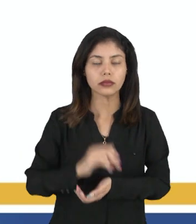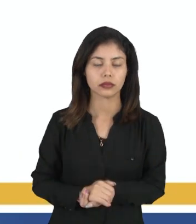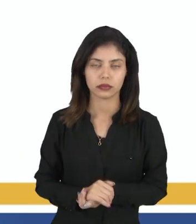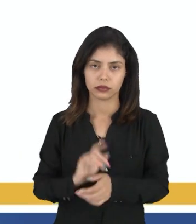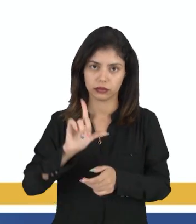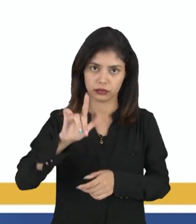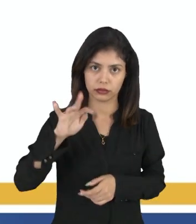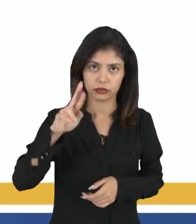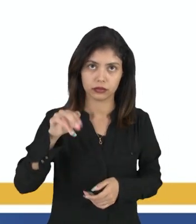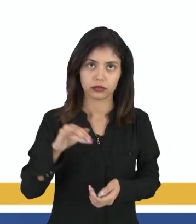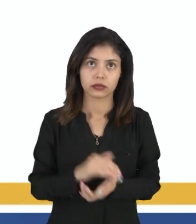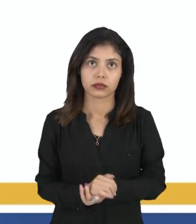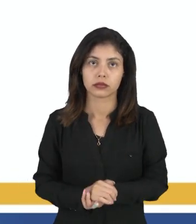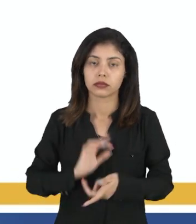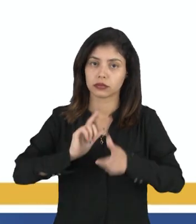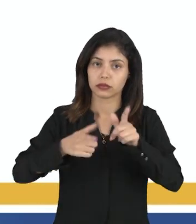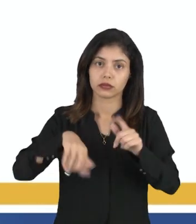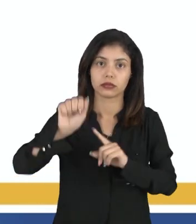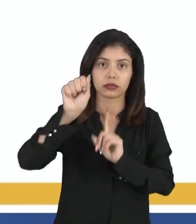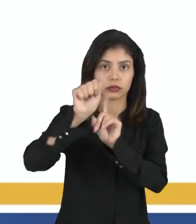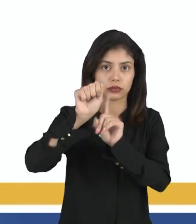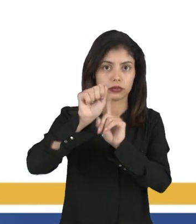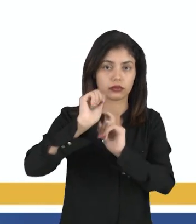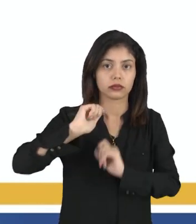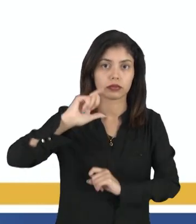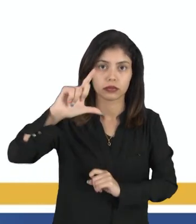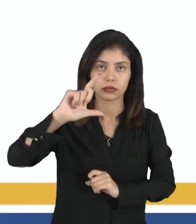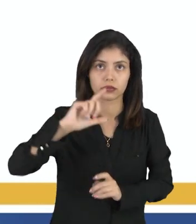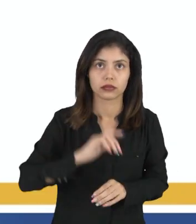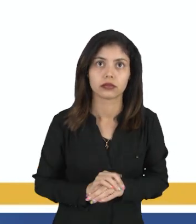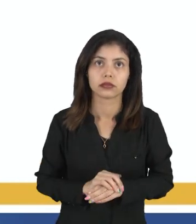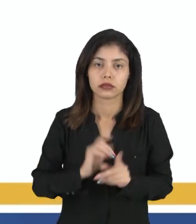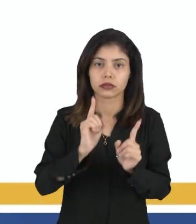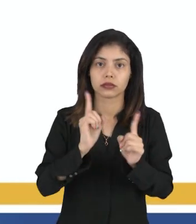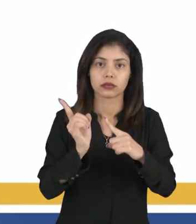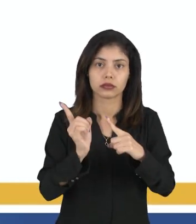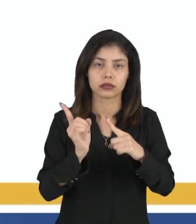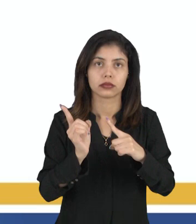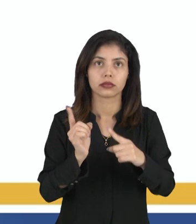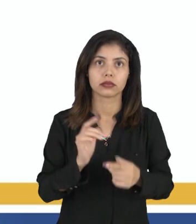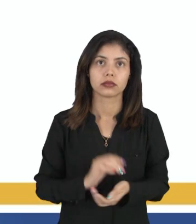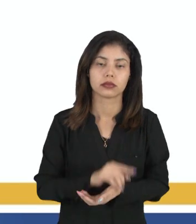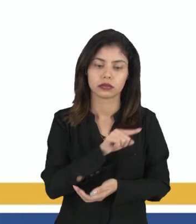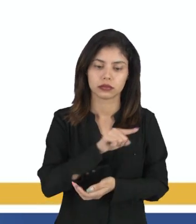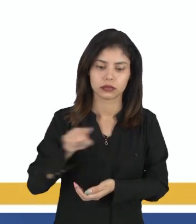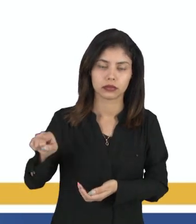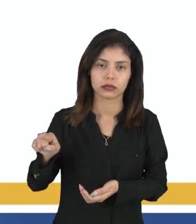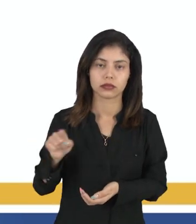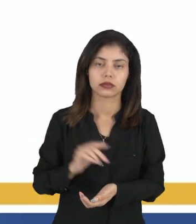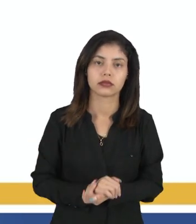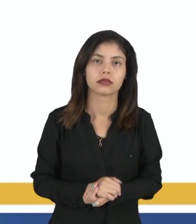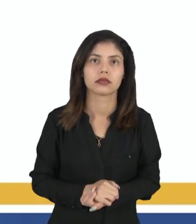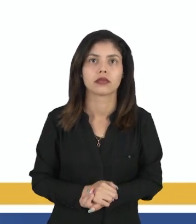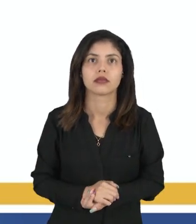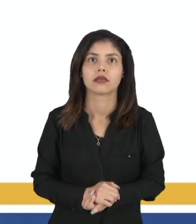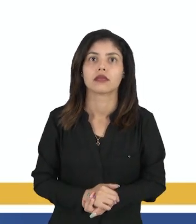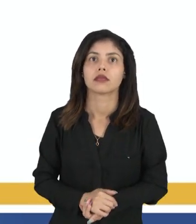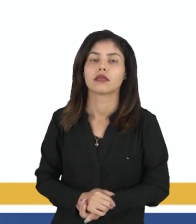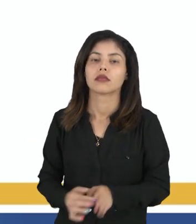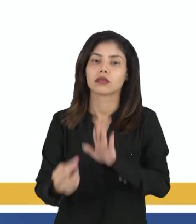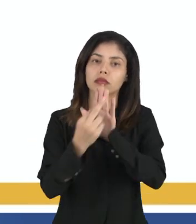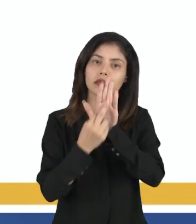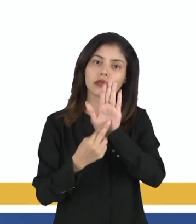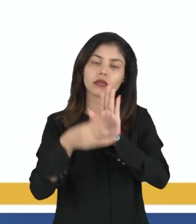latim, primeiro nome com a primeira letra em maiúsculo e tá ali em itálico e sublinhado, tá? Então vejam que obedece às